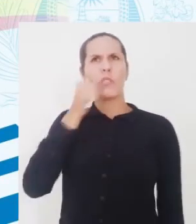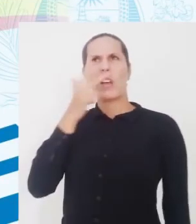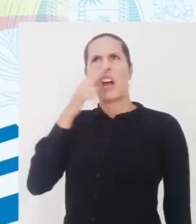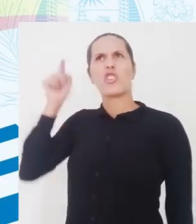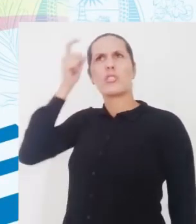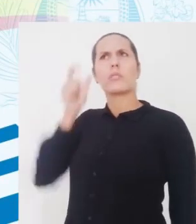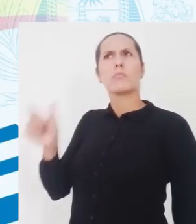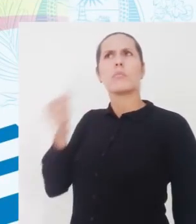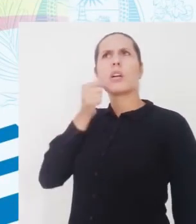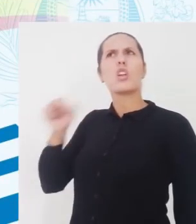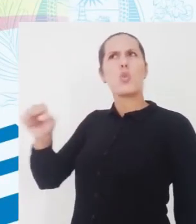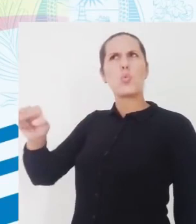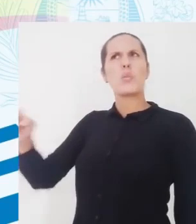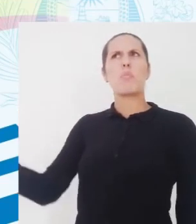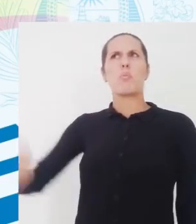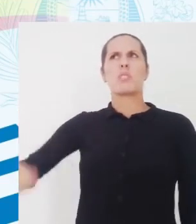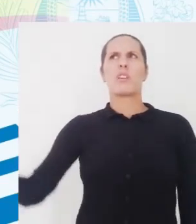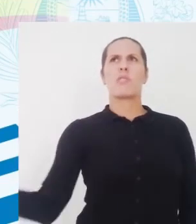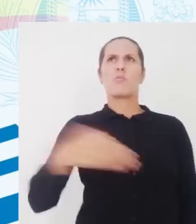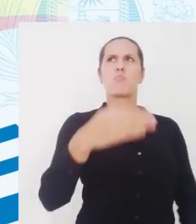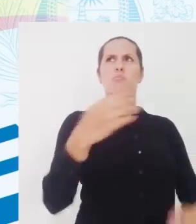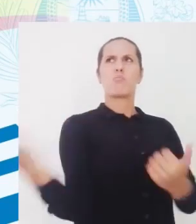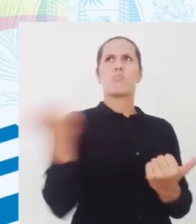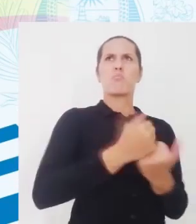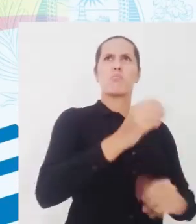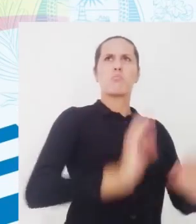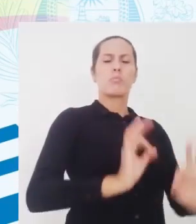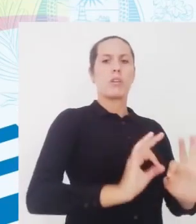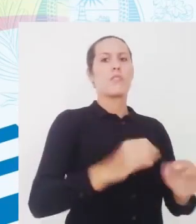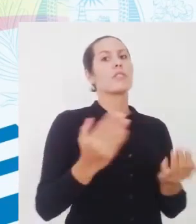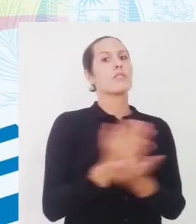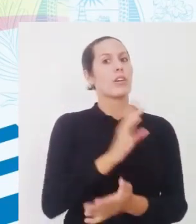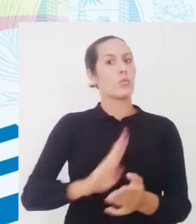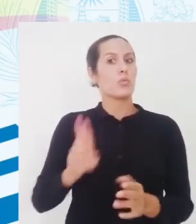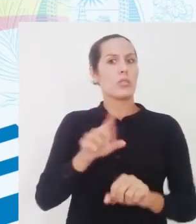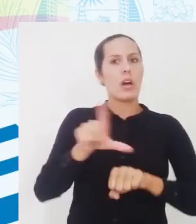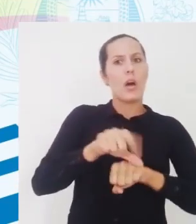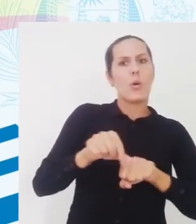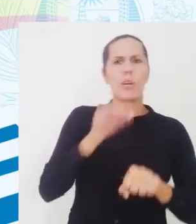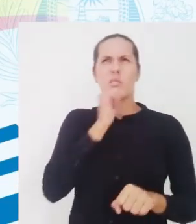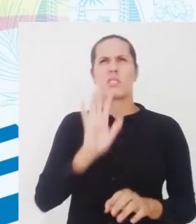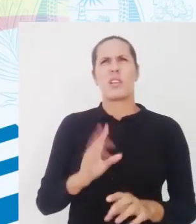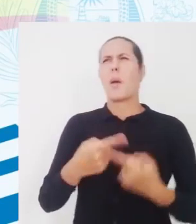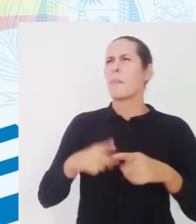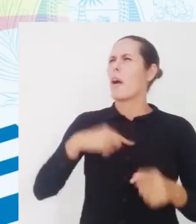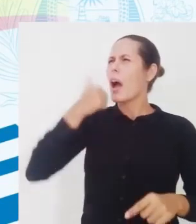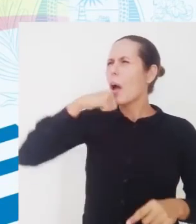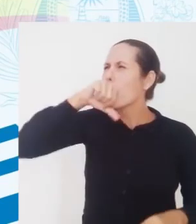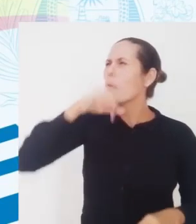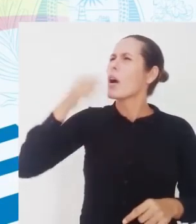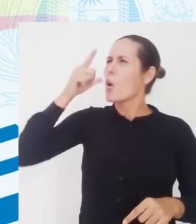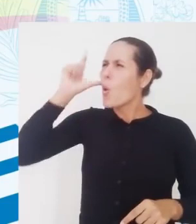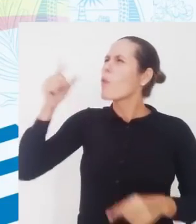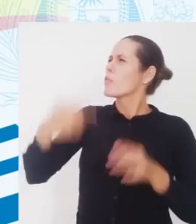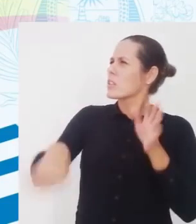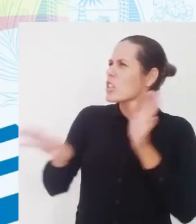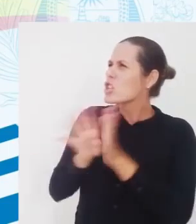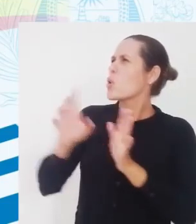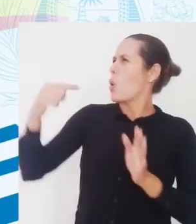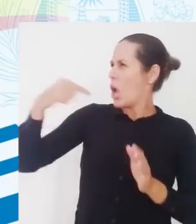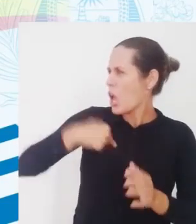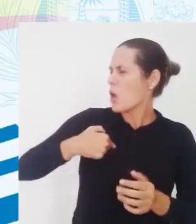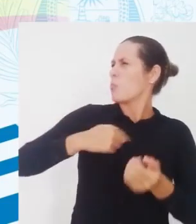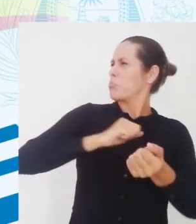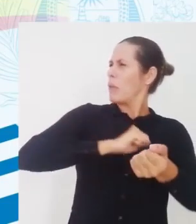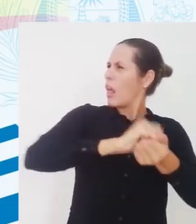sua opinião. Então, por exemplo, se você acha que já lavou pratos demais em casa e que seu irmão que deveria participar